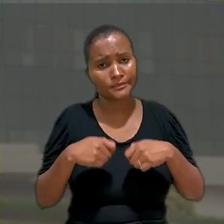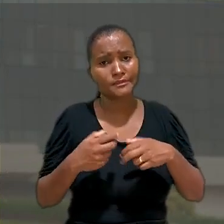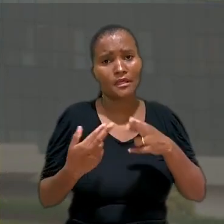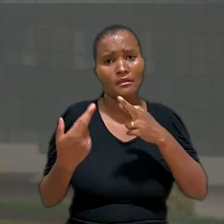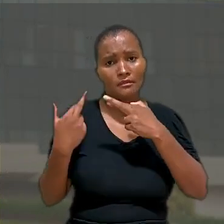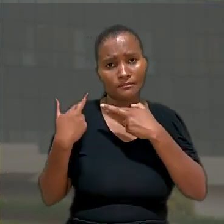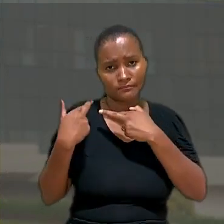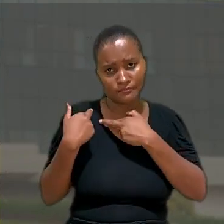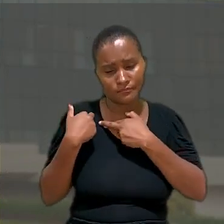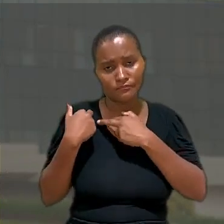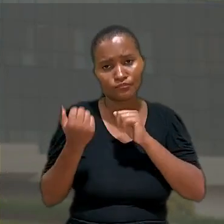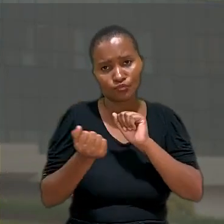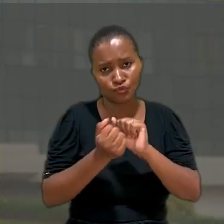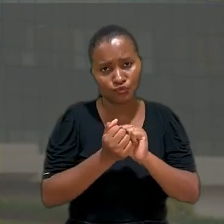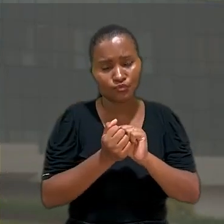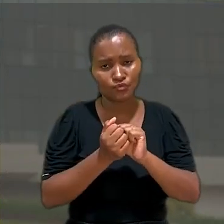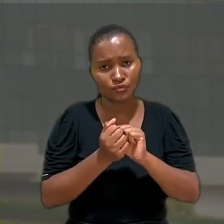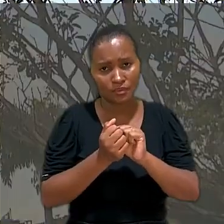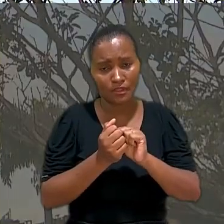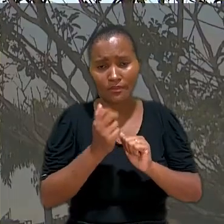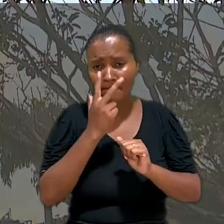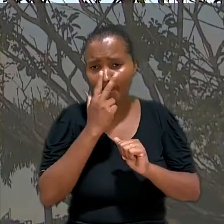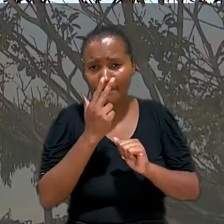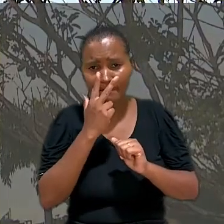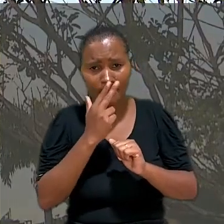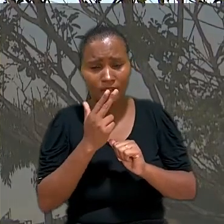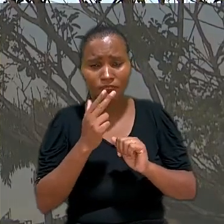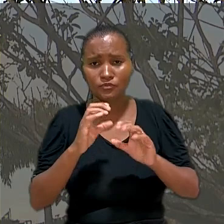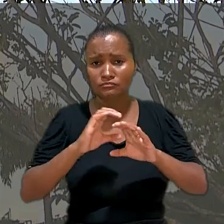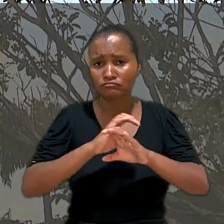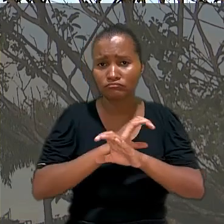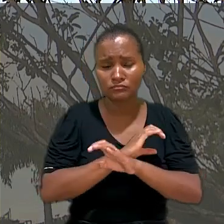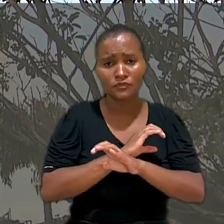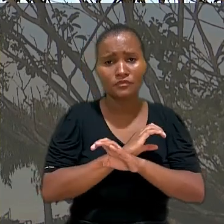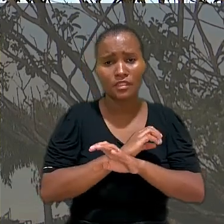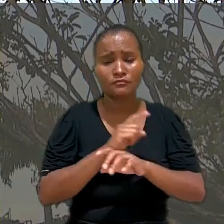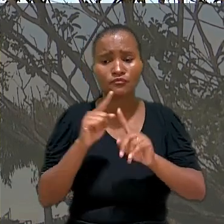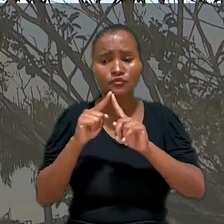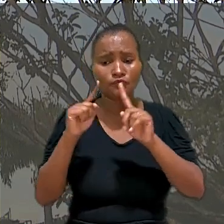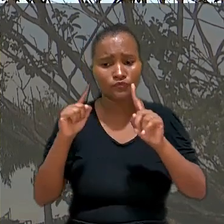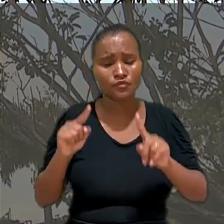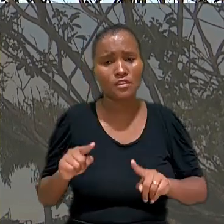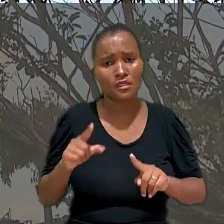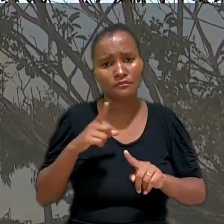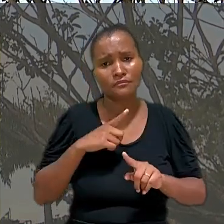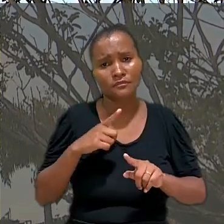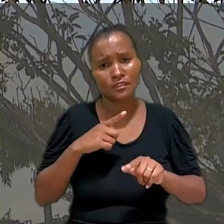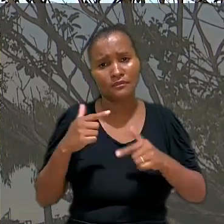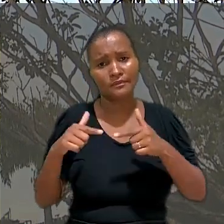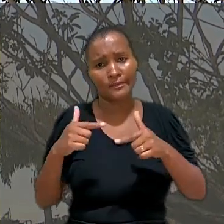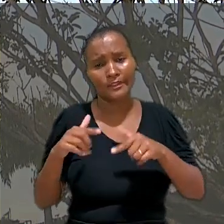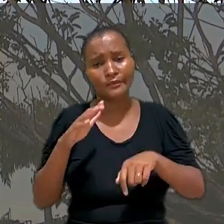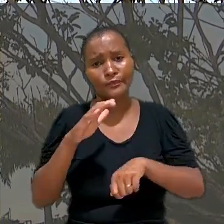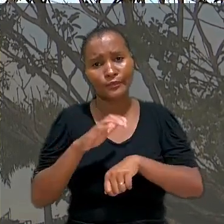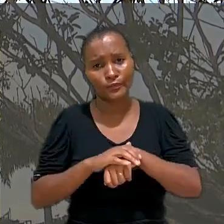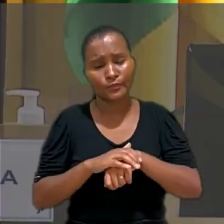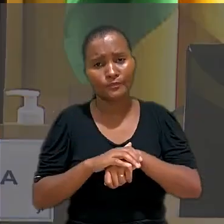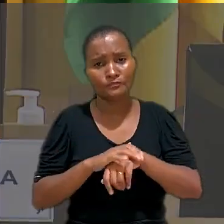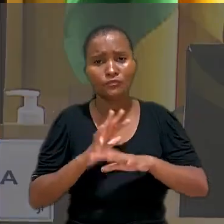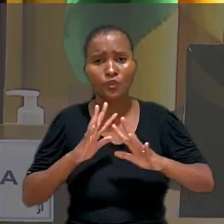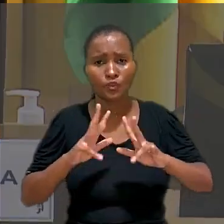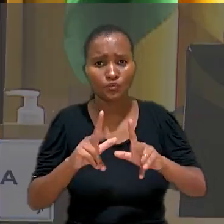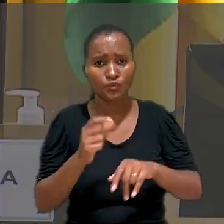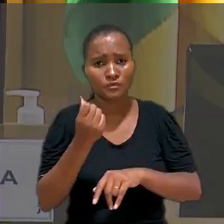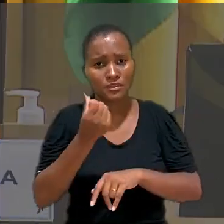ser responsabilizada concorrentemente. Isso mesmo diante da conclusão de que o empregado tem atuado com culpa.